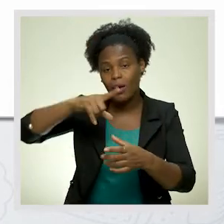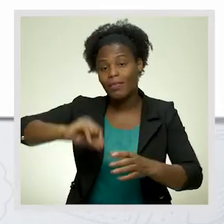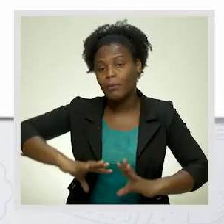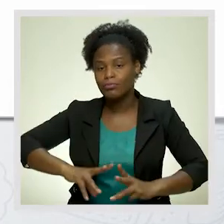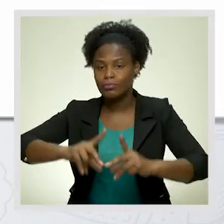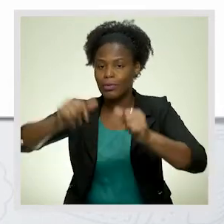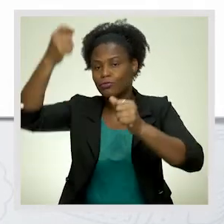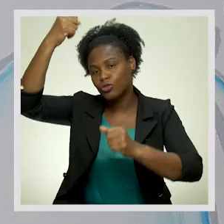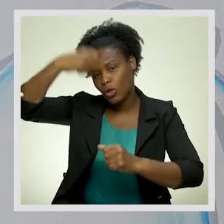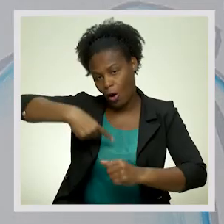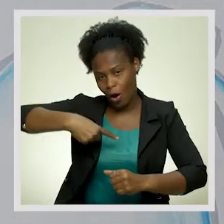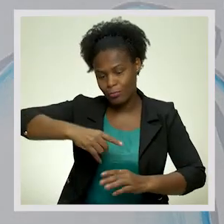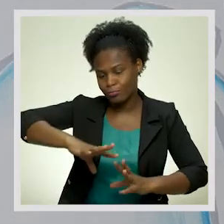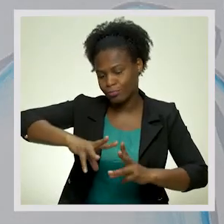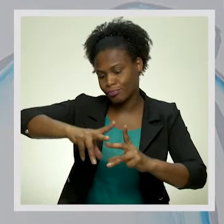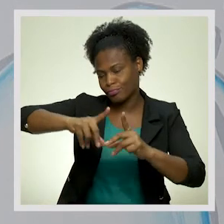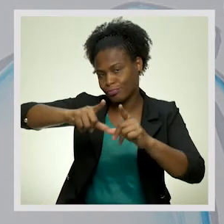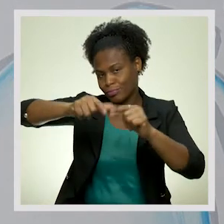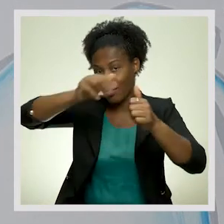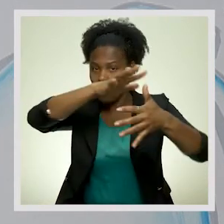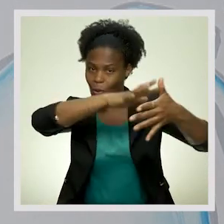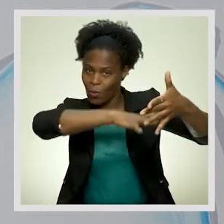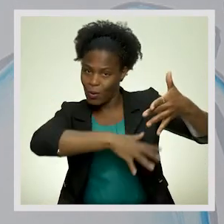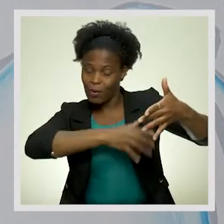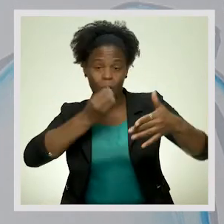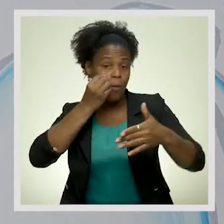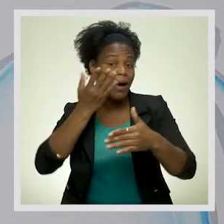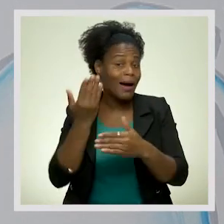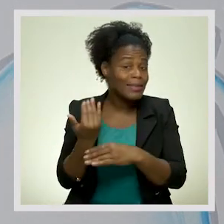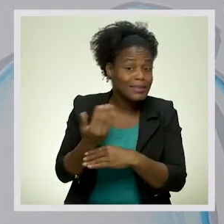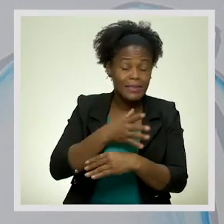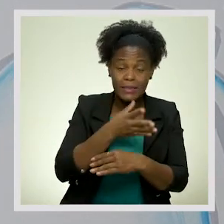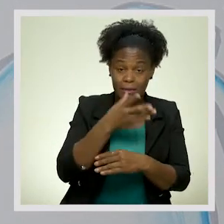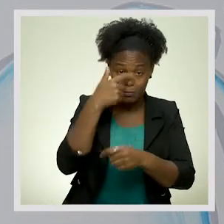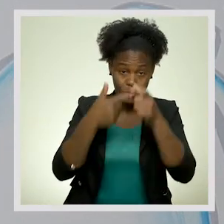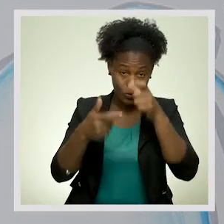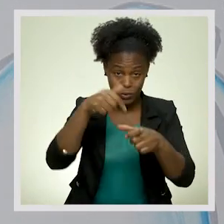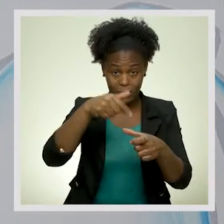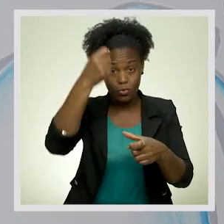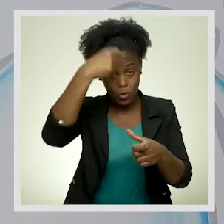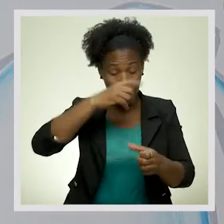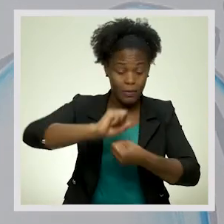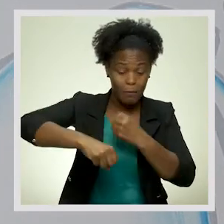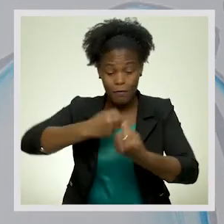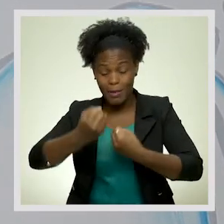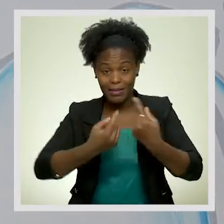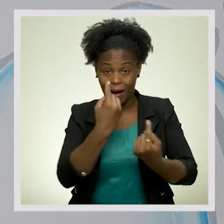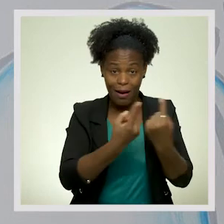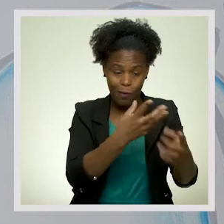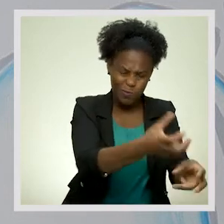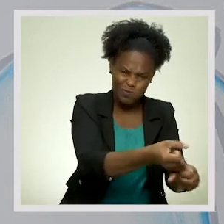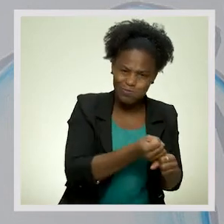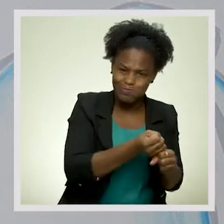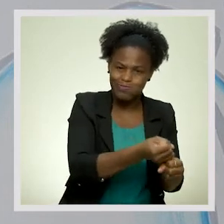história. Como eu já disse antes, aqui as personagens têm que movimentar-se. Cada um puxa a brasa a sua